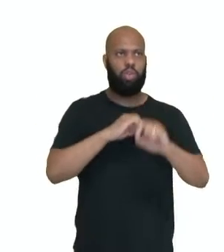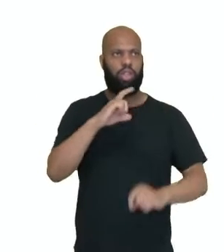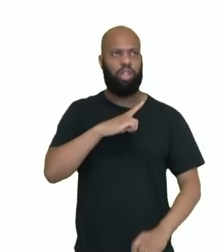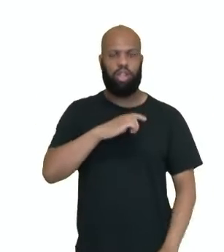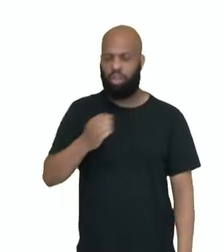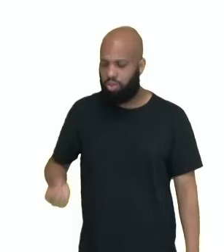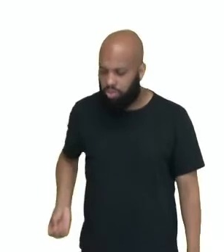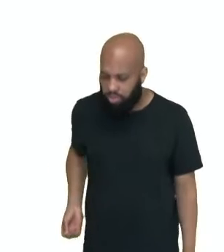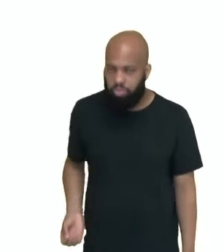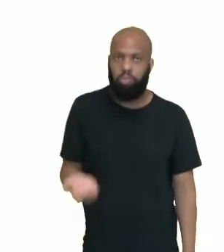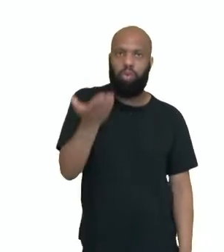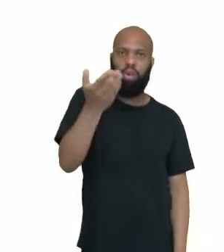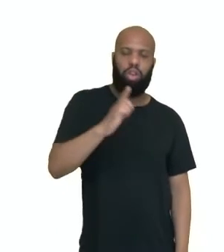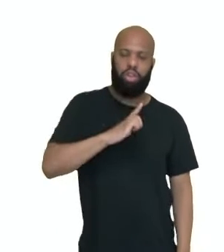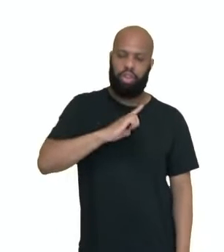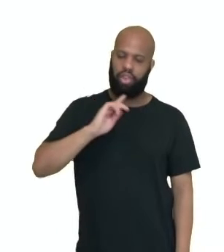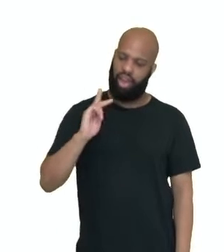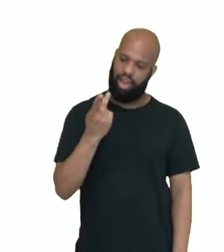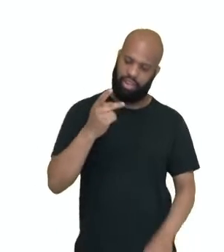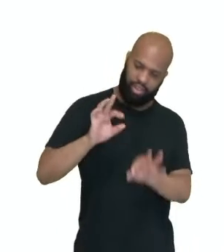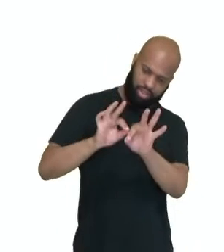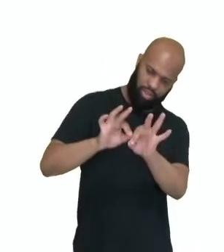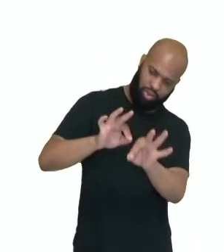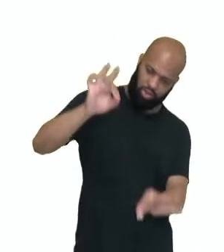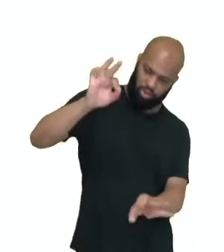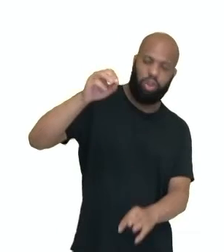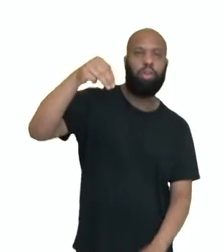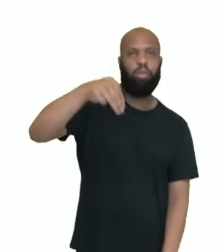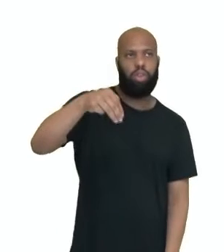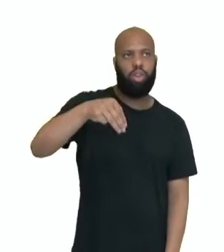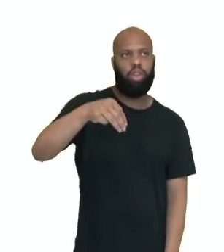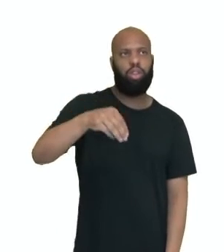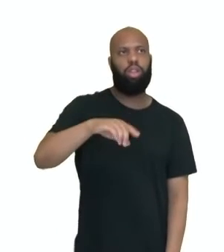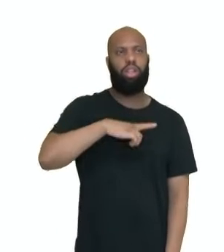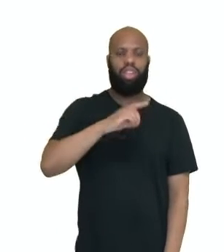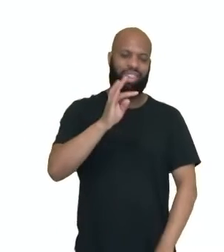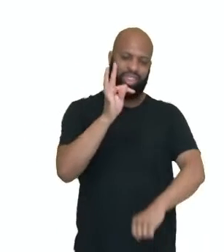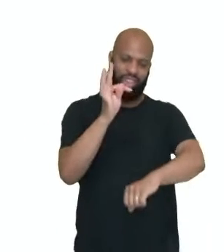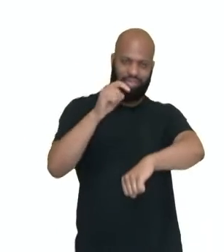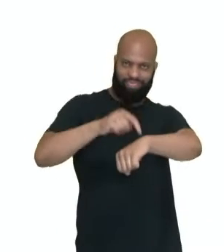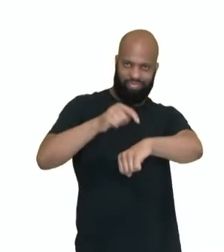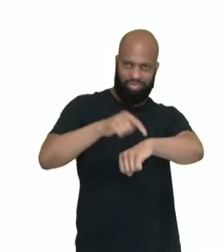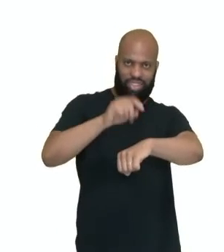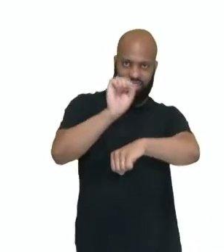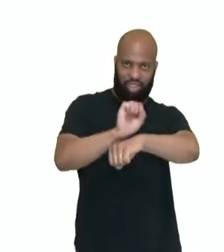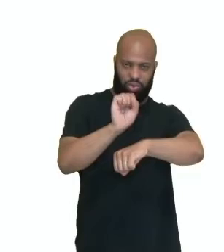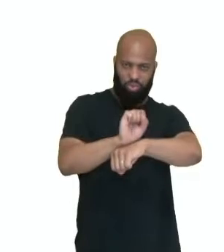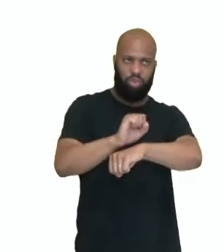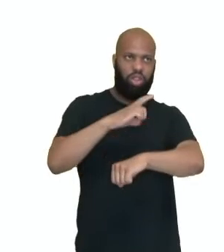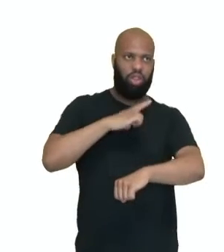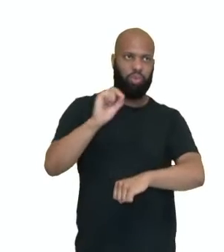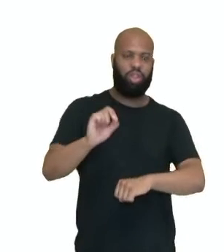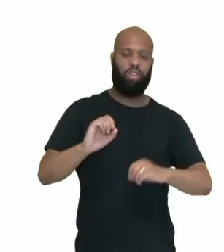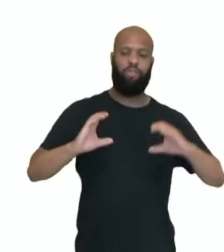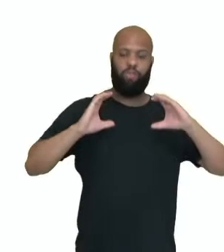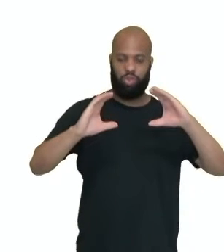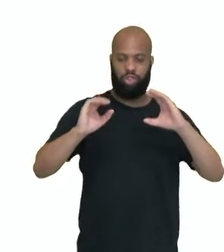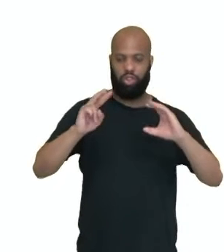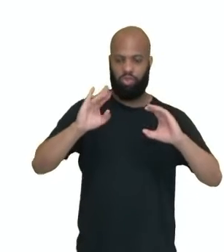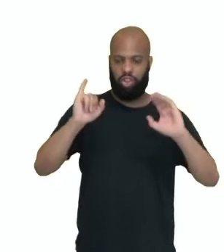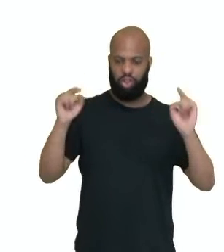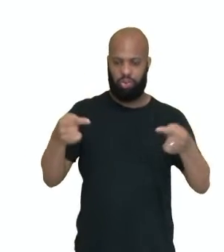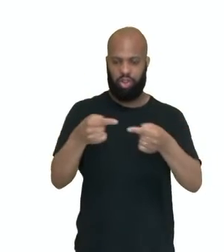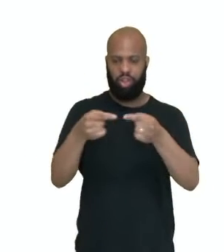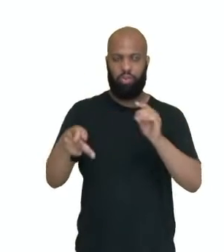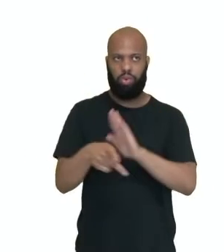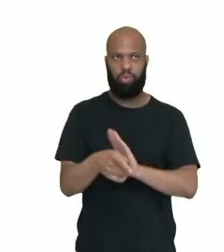modo que a altura h em metros, t segundos após o lançamento pode ser obtida pela função quadrática. Então, eu